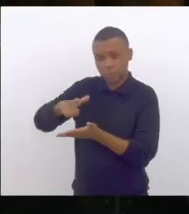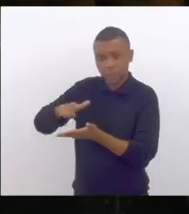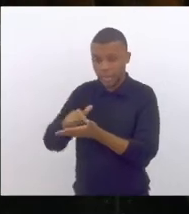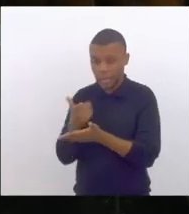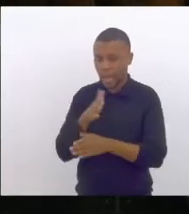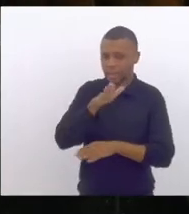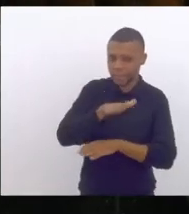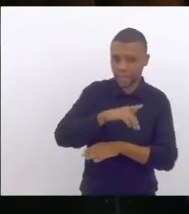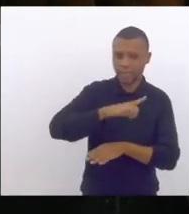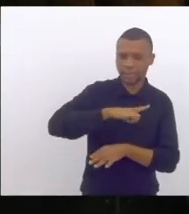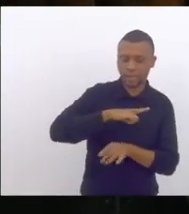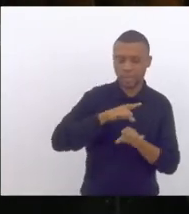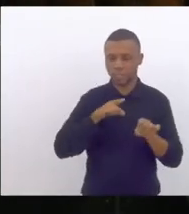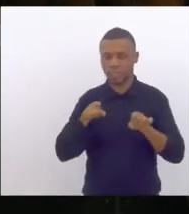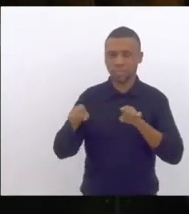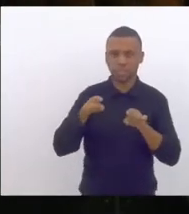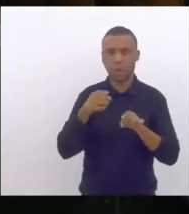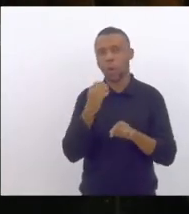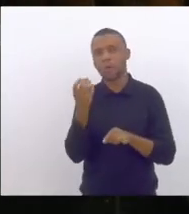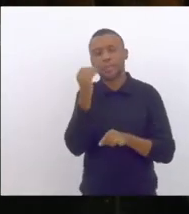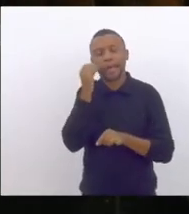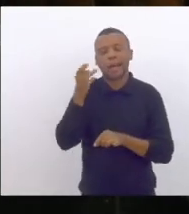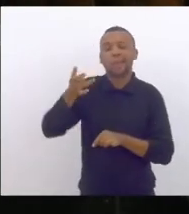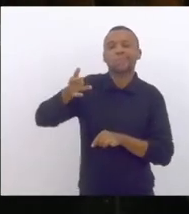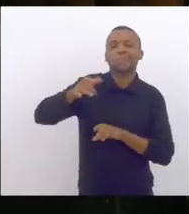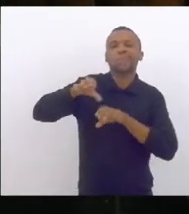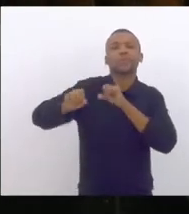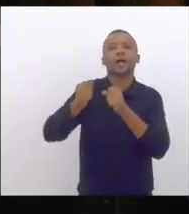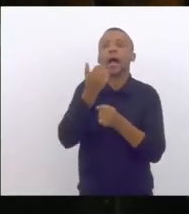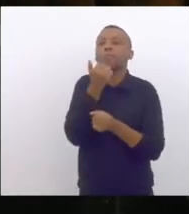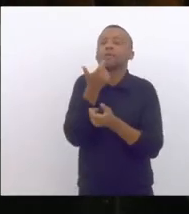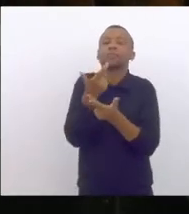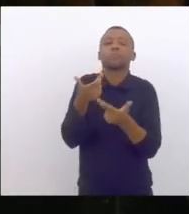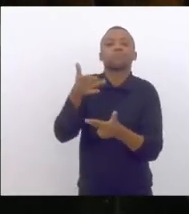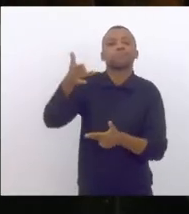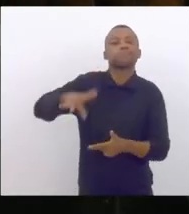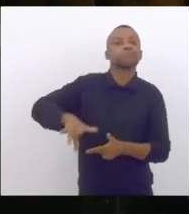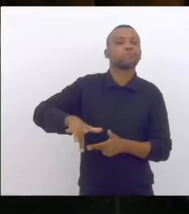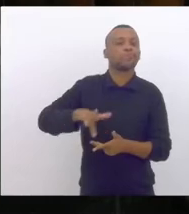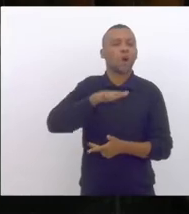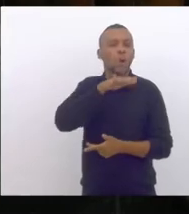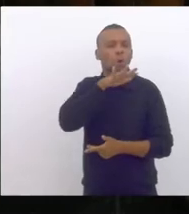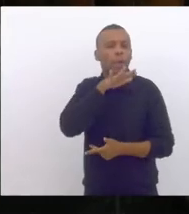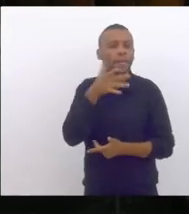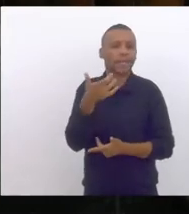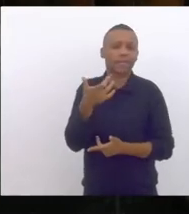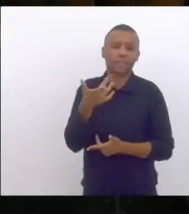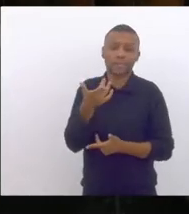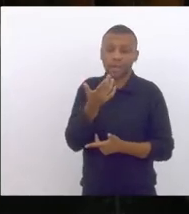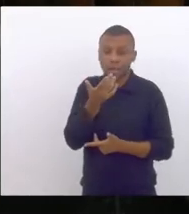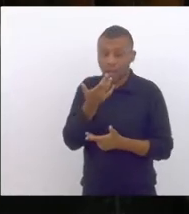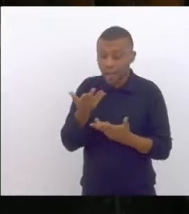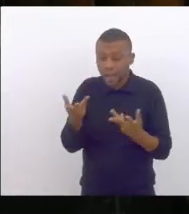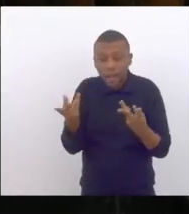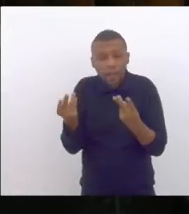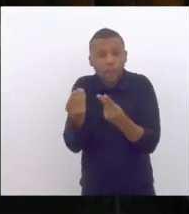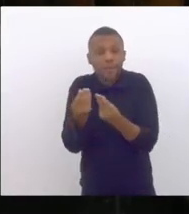buscando fornecedores mais baratos que ofereçam alimentos com uma qualidade que talvez não seja mais adequada